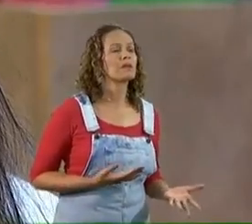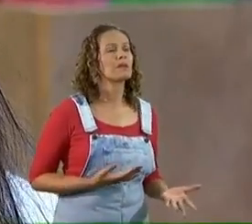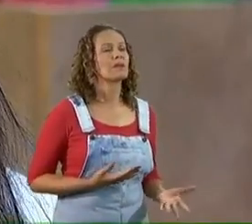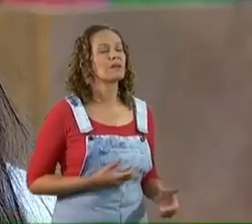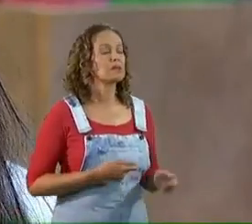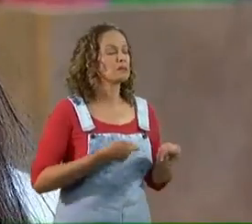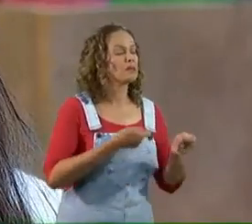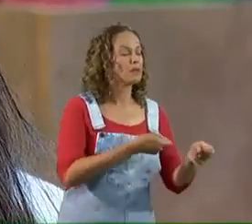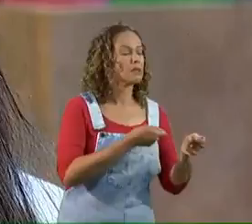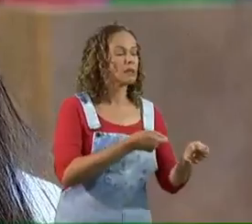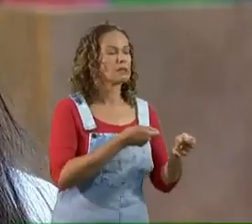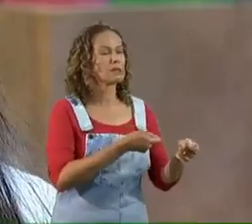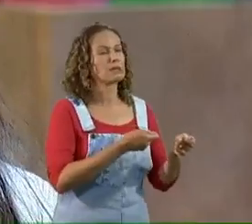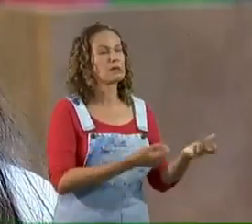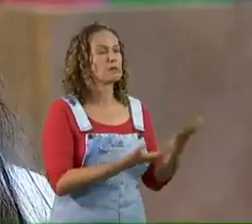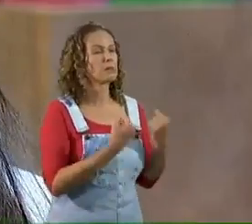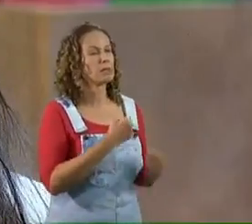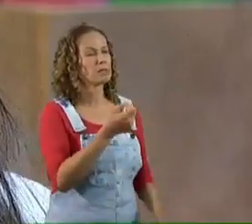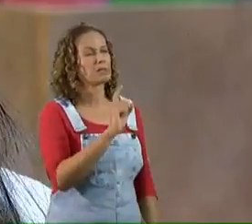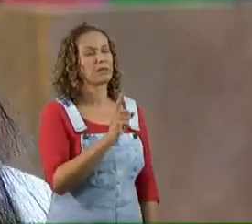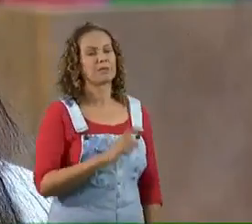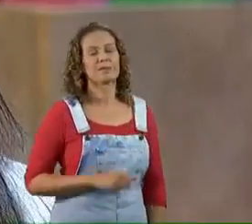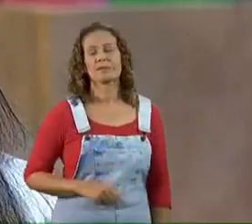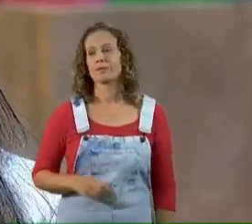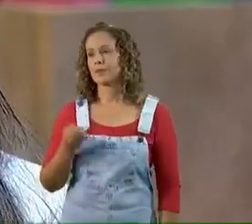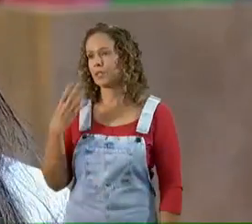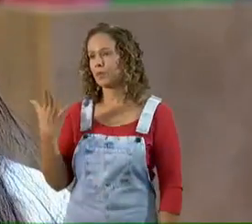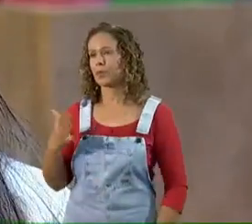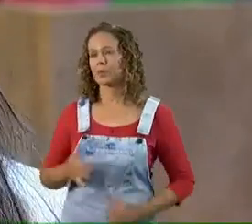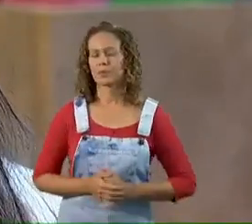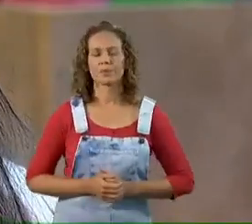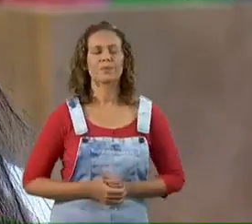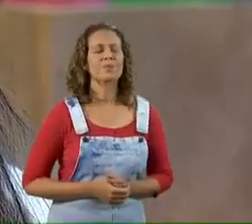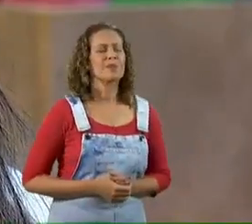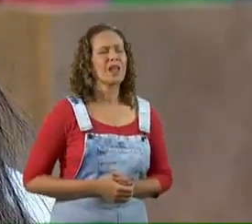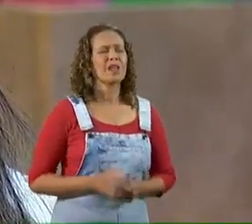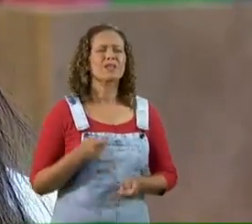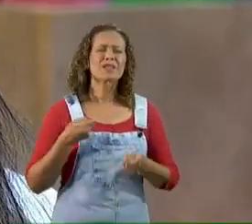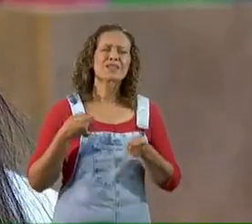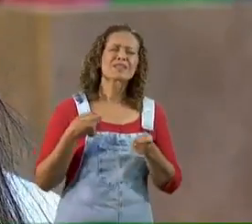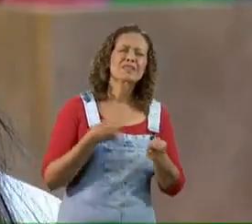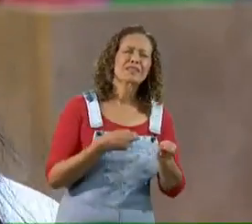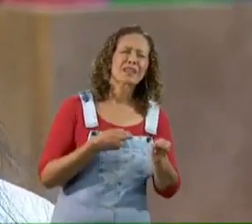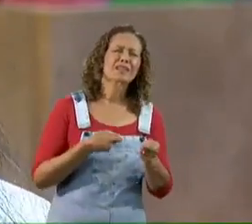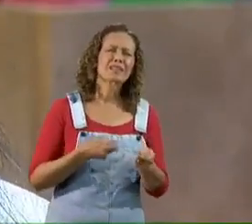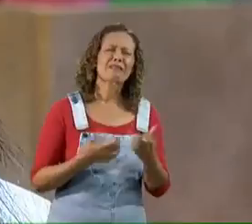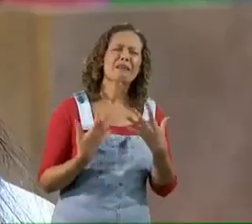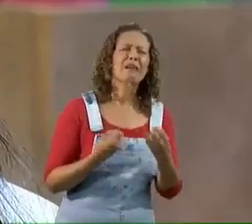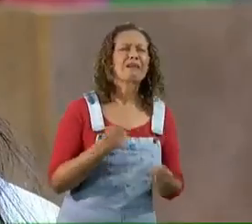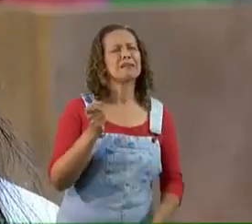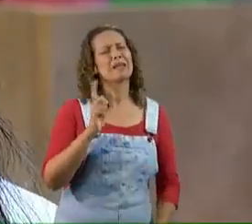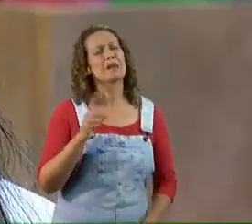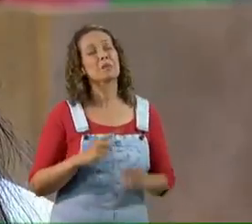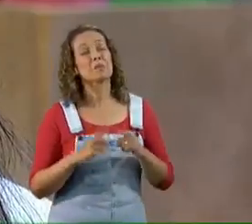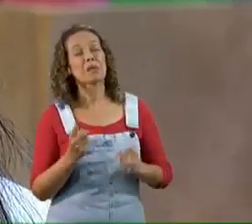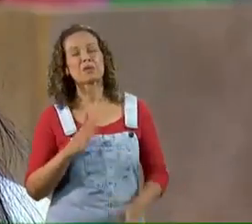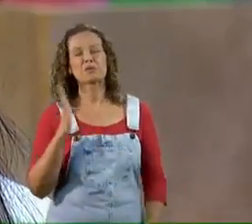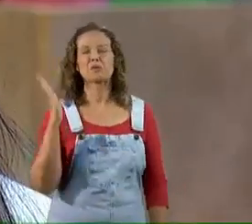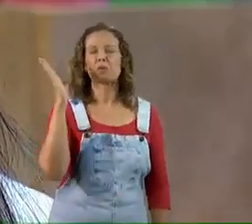cair em tentação. Não tem jeito mesmo, né? Tá bom. Não nos deixeis cair em tentação, mas nos livrai do mal.